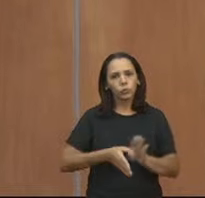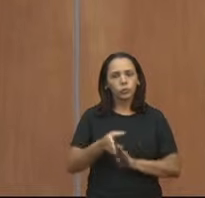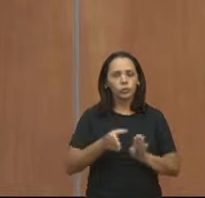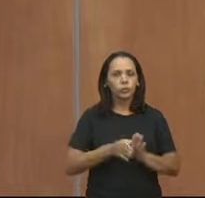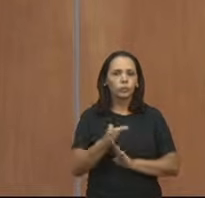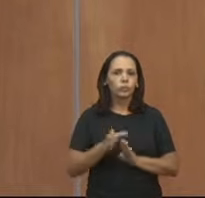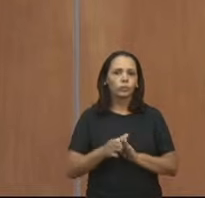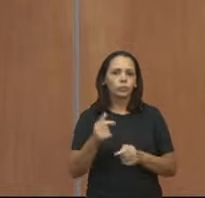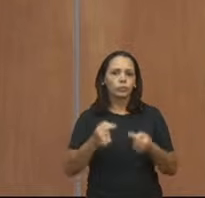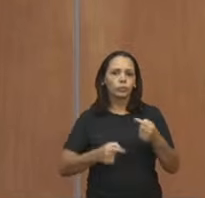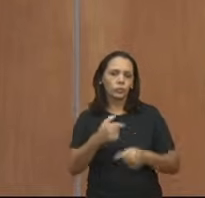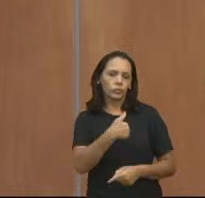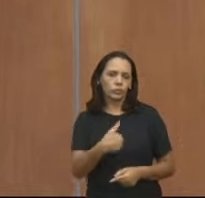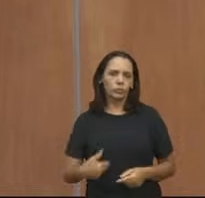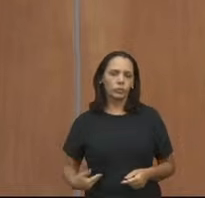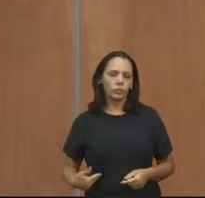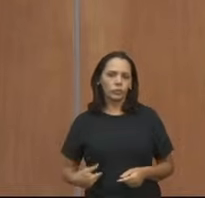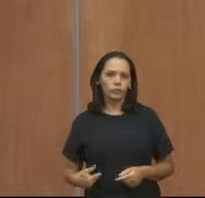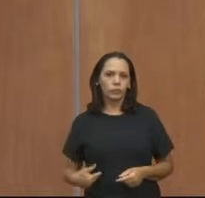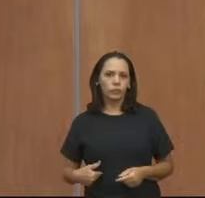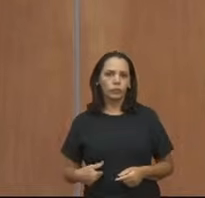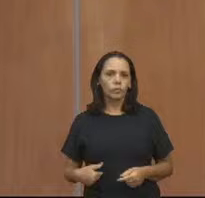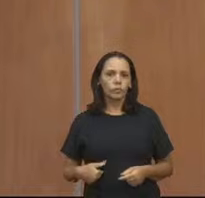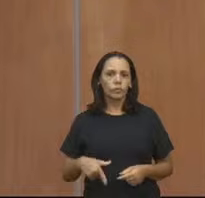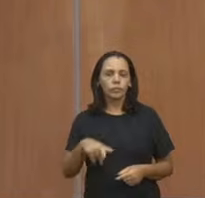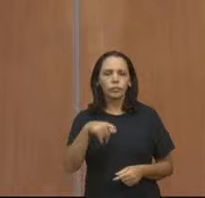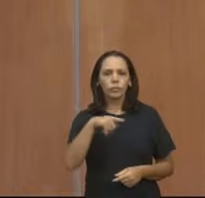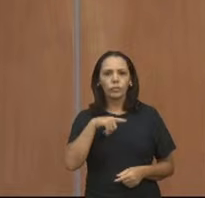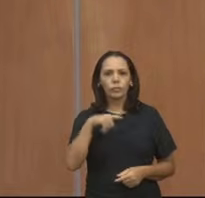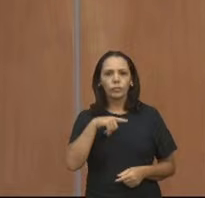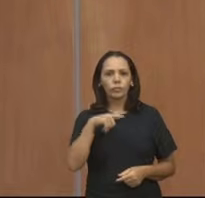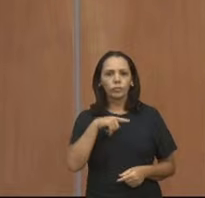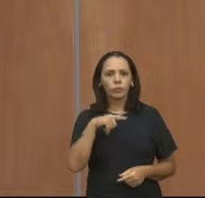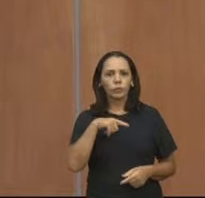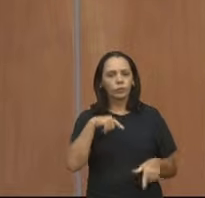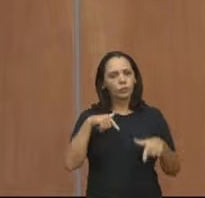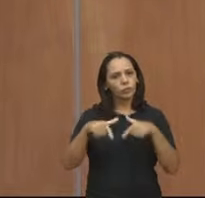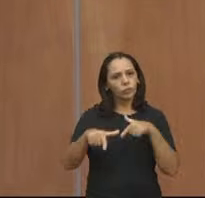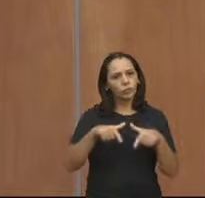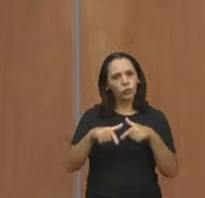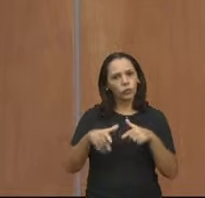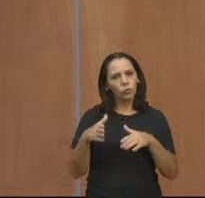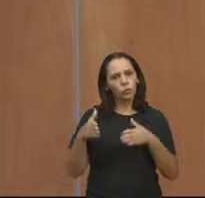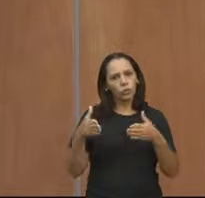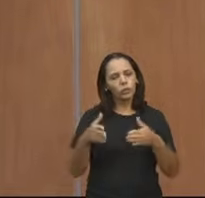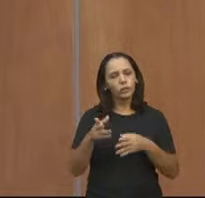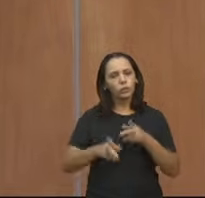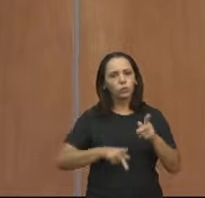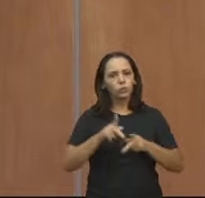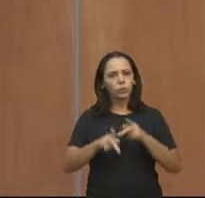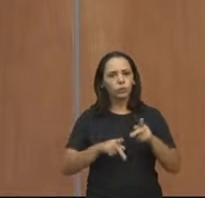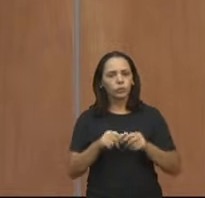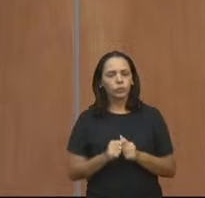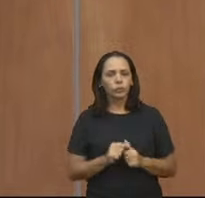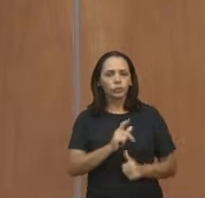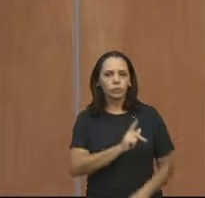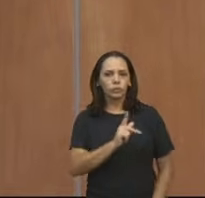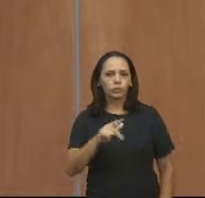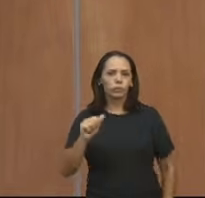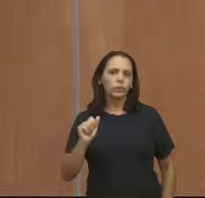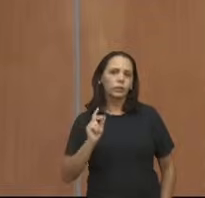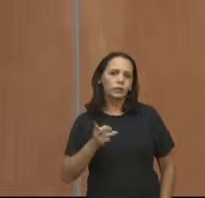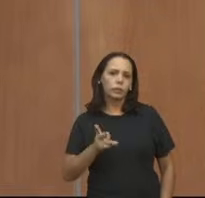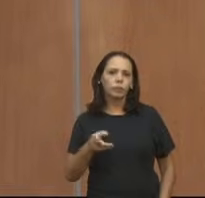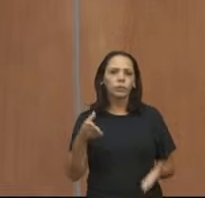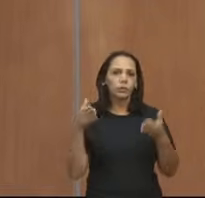das políticas públicas que resultarão em bens e serviços à população. Então, o PPA sempre é